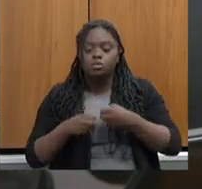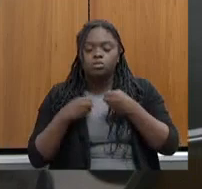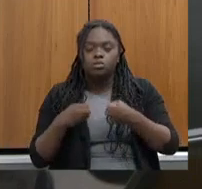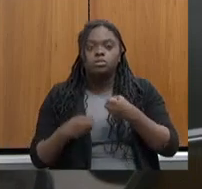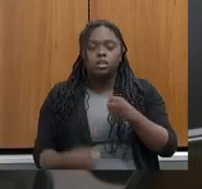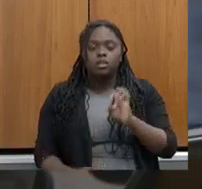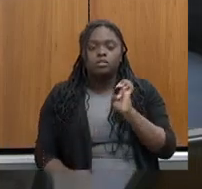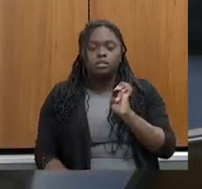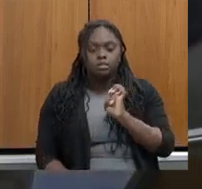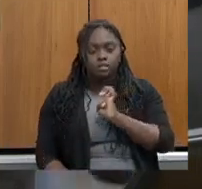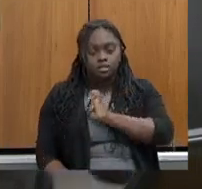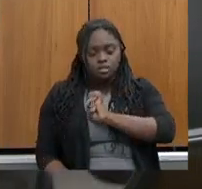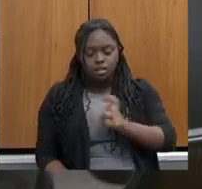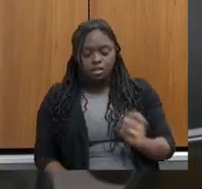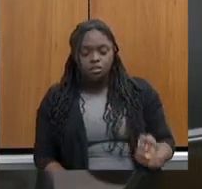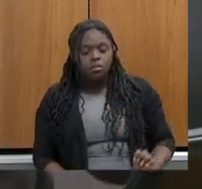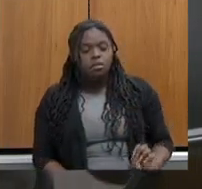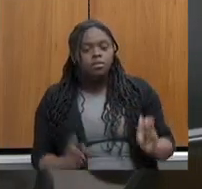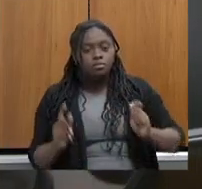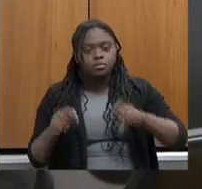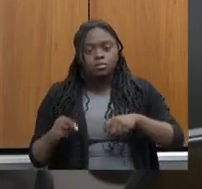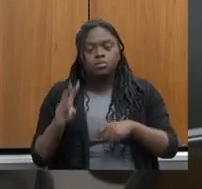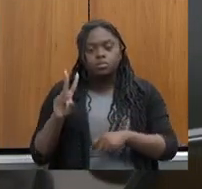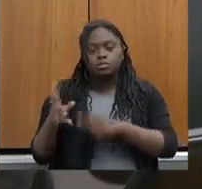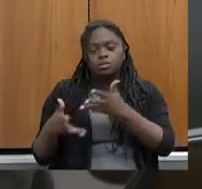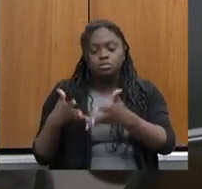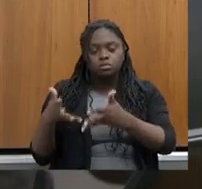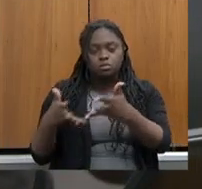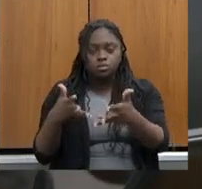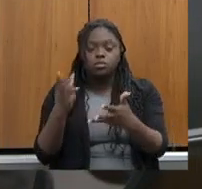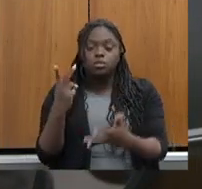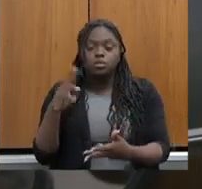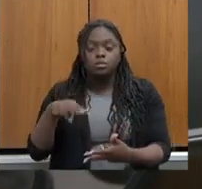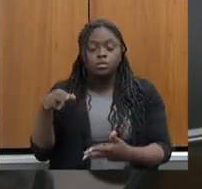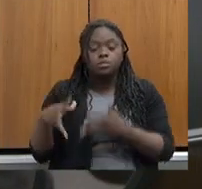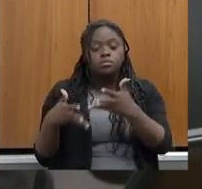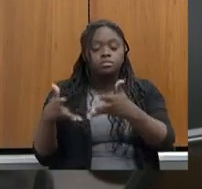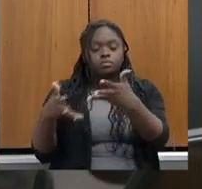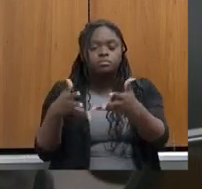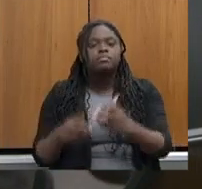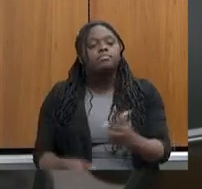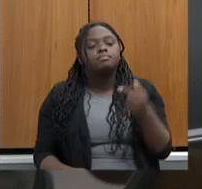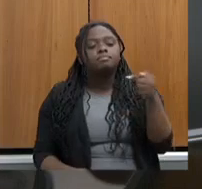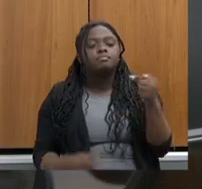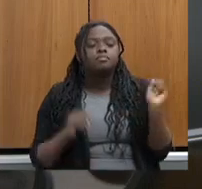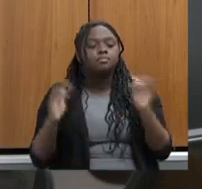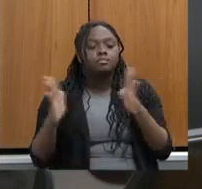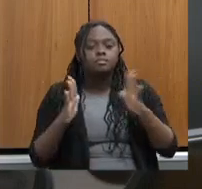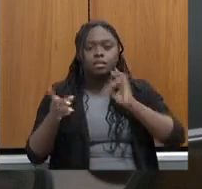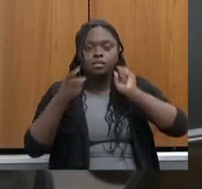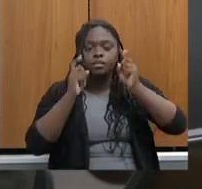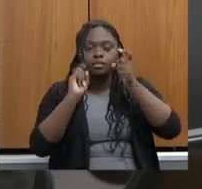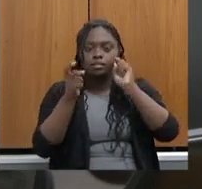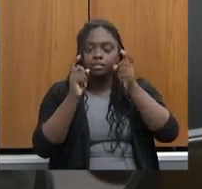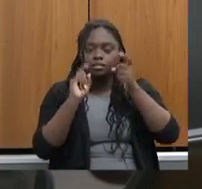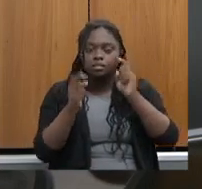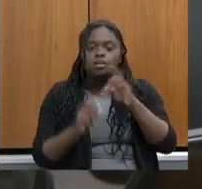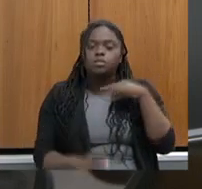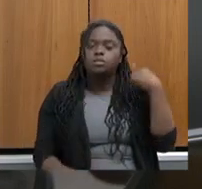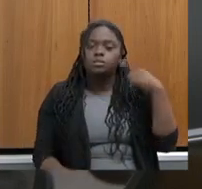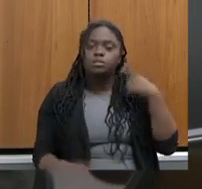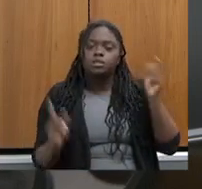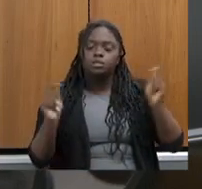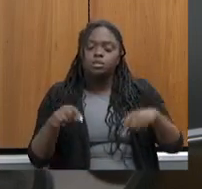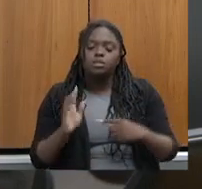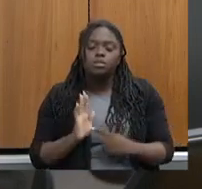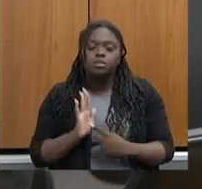que o interpelou disporá de 2 minutos para as suas considerações 7 o decorrer da reunião os deputados e dos deputados poderão apresentar